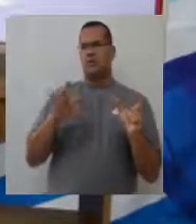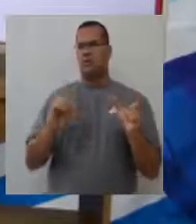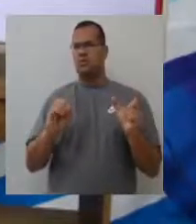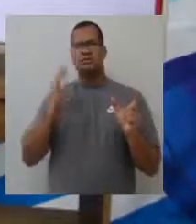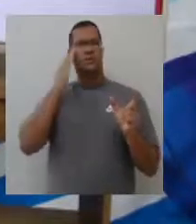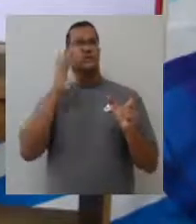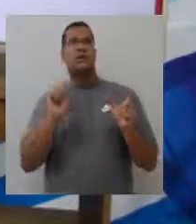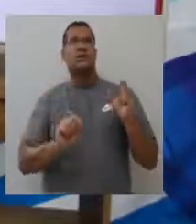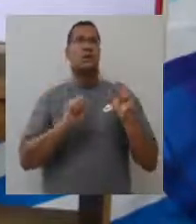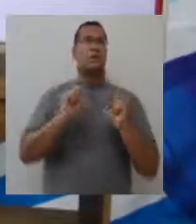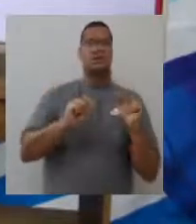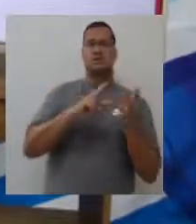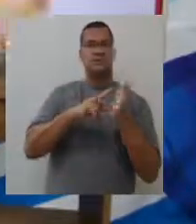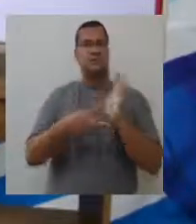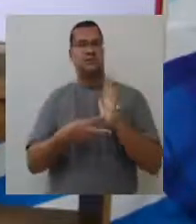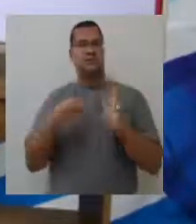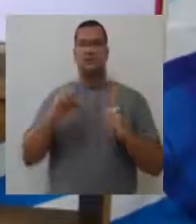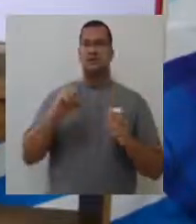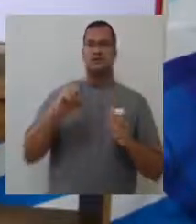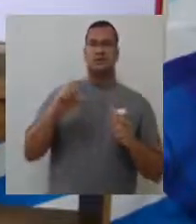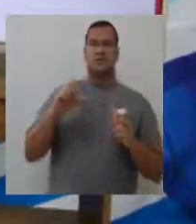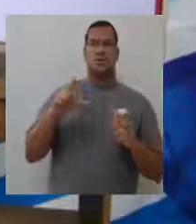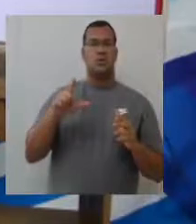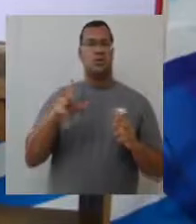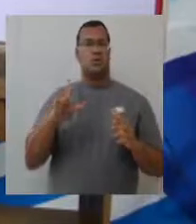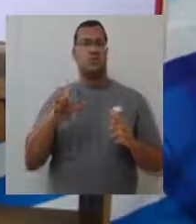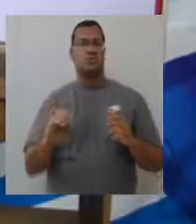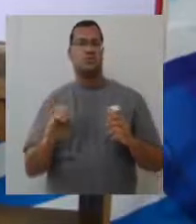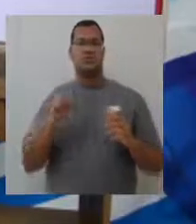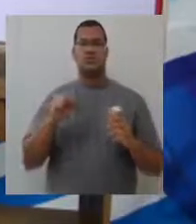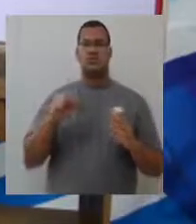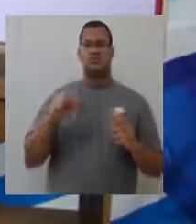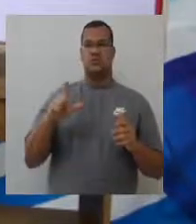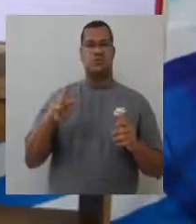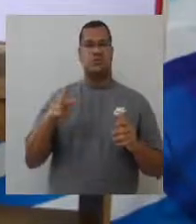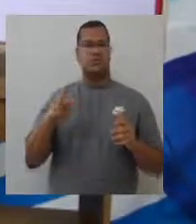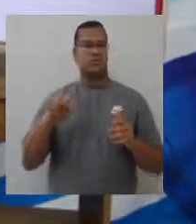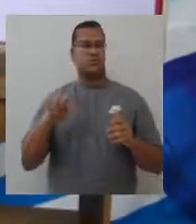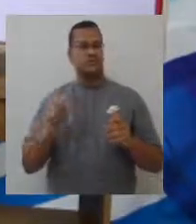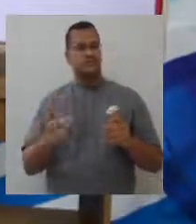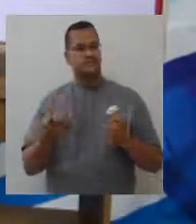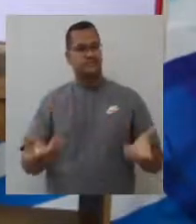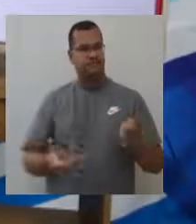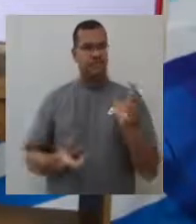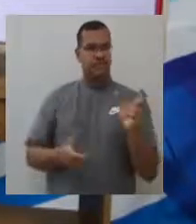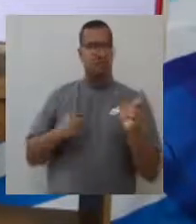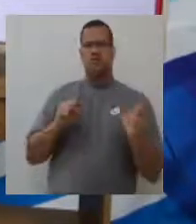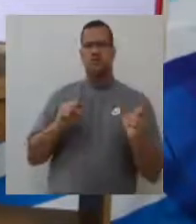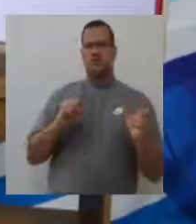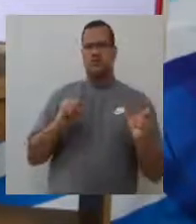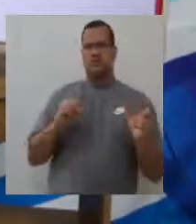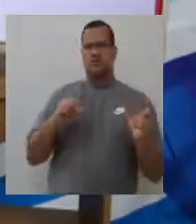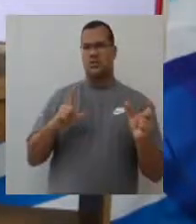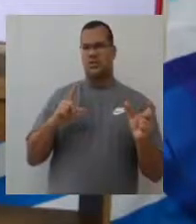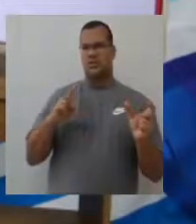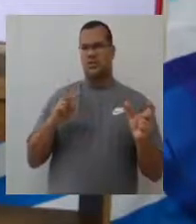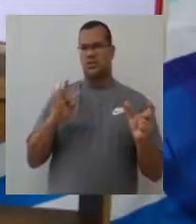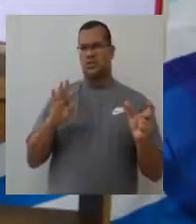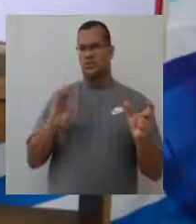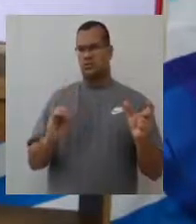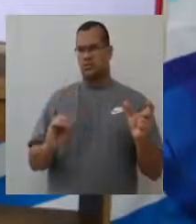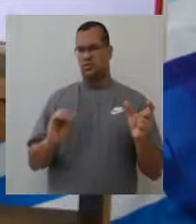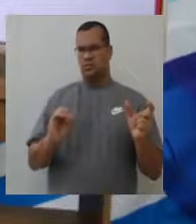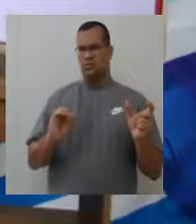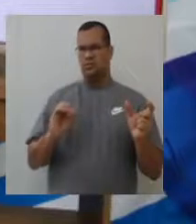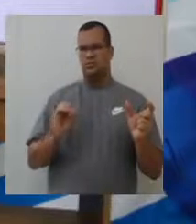soluto, quando é solvente na solução. Como é que eu faço isso? Se liga aí. Palavra soluto. Soluto.